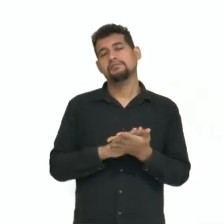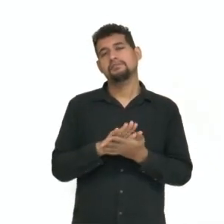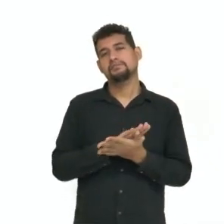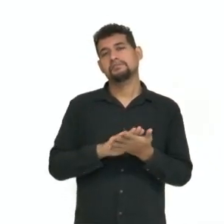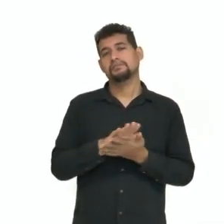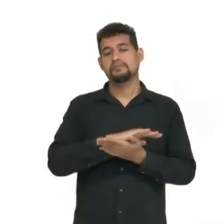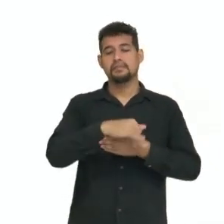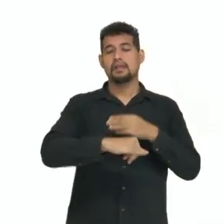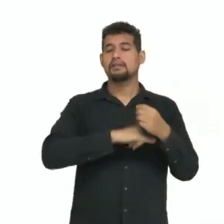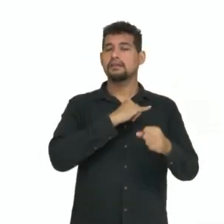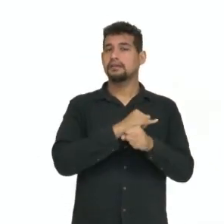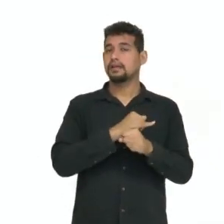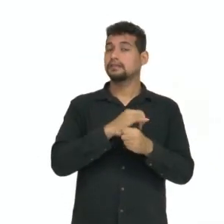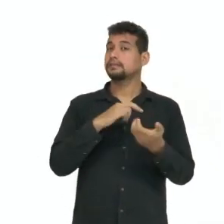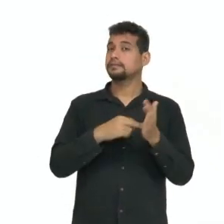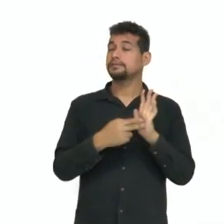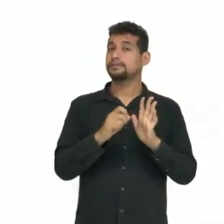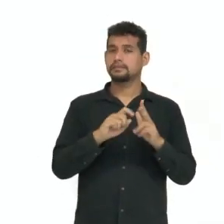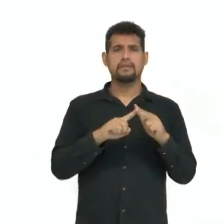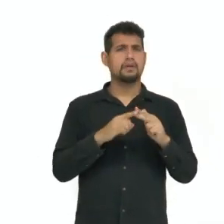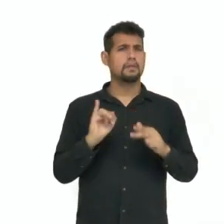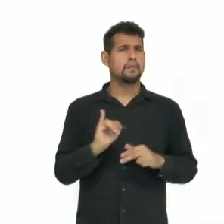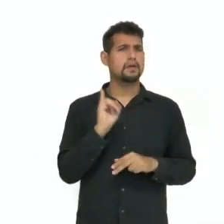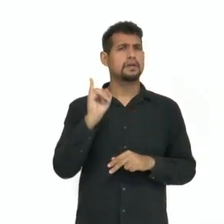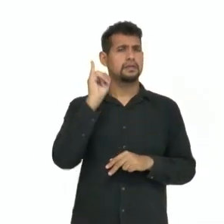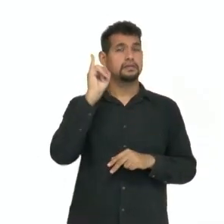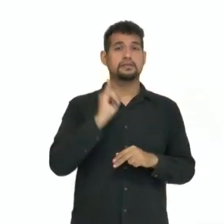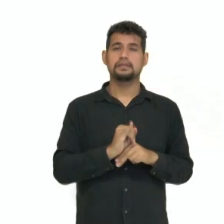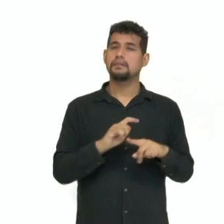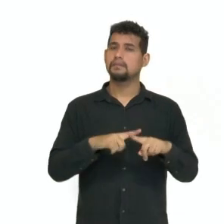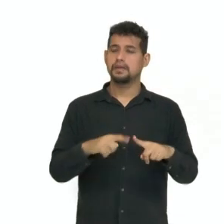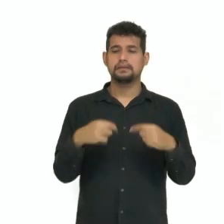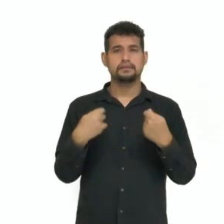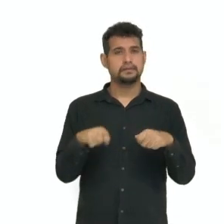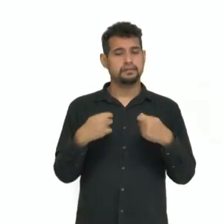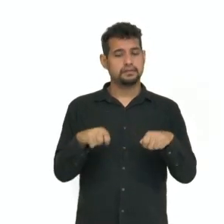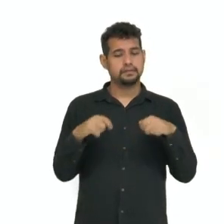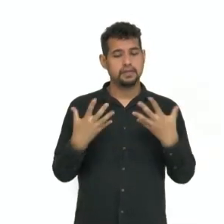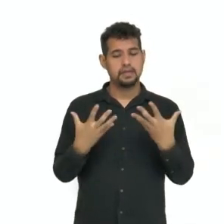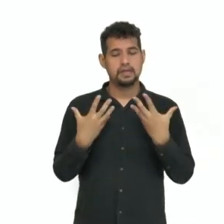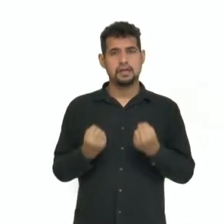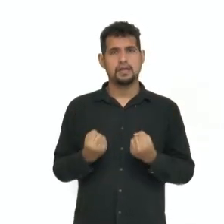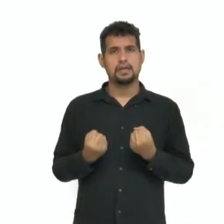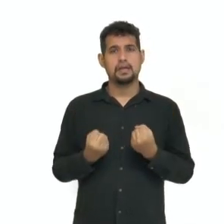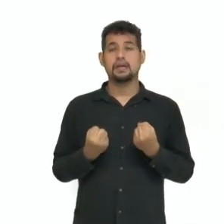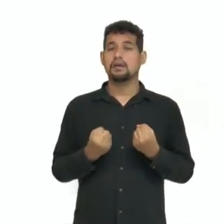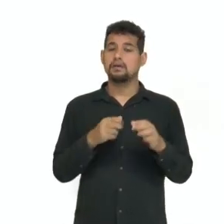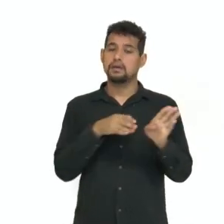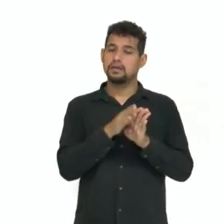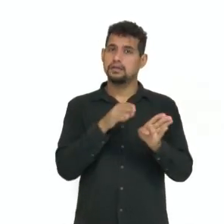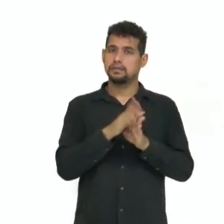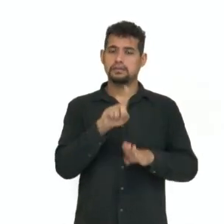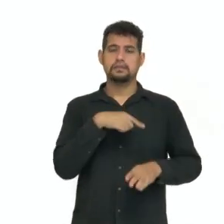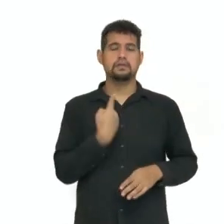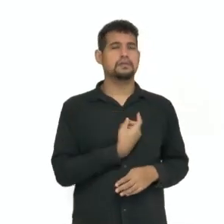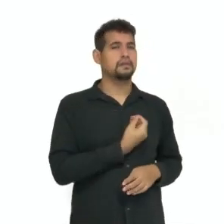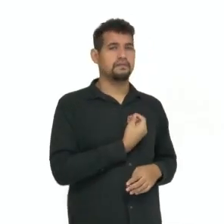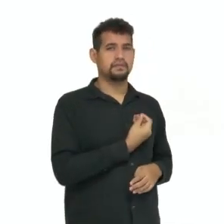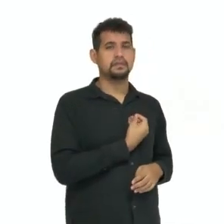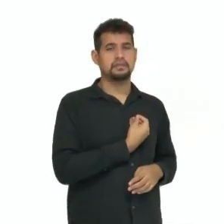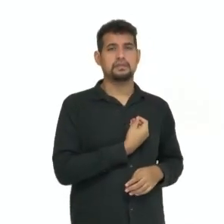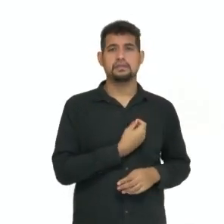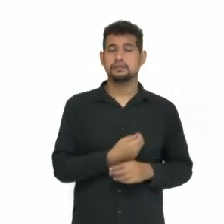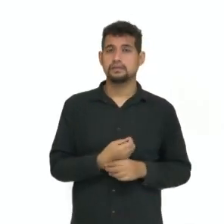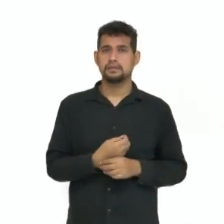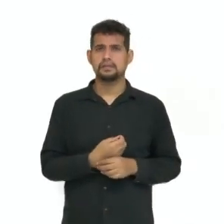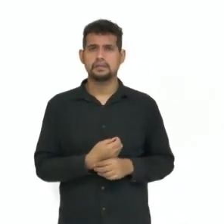A internet é uma ferramenta valiosa, mas devemos aceitá-la com um auxílio para a nossa vida diária,